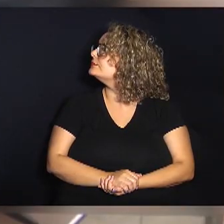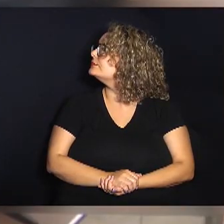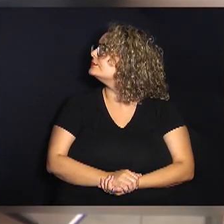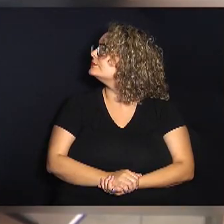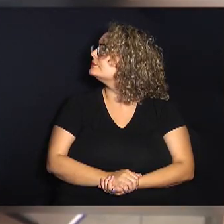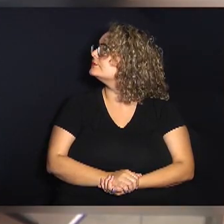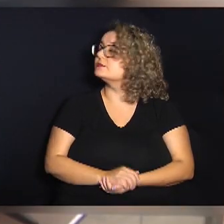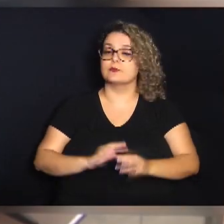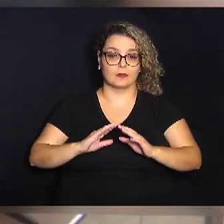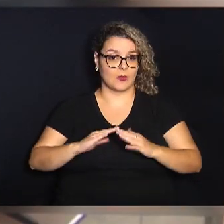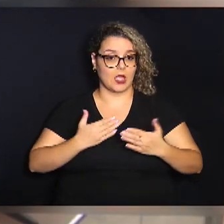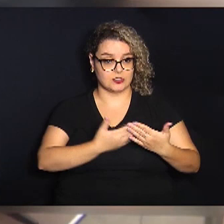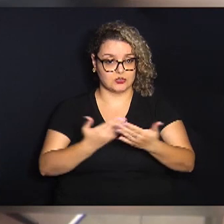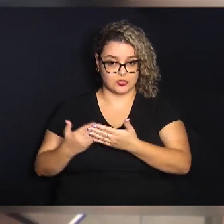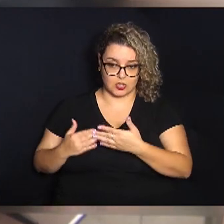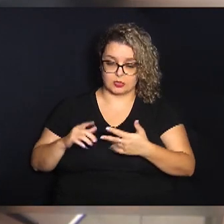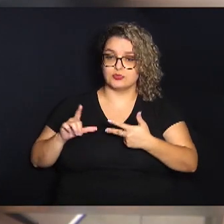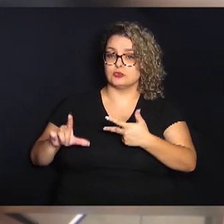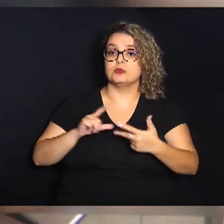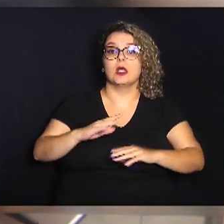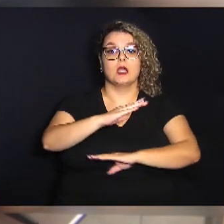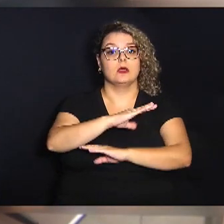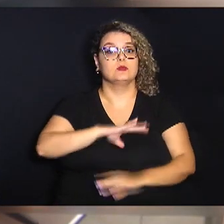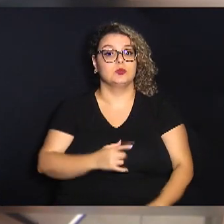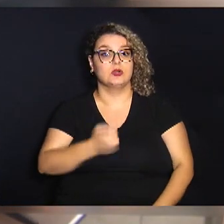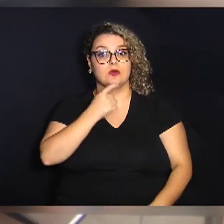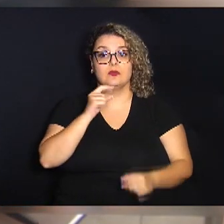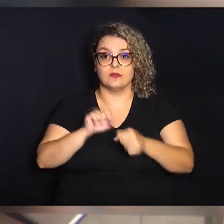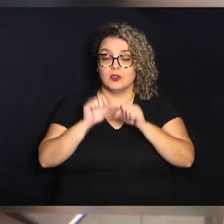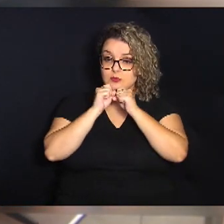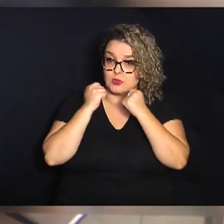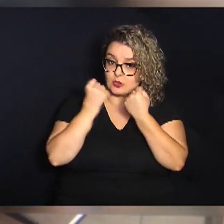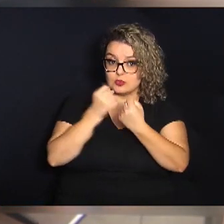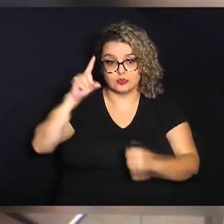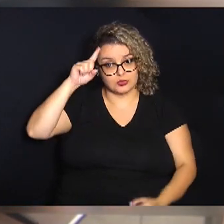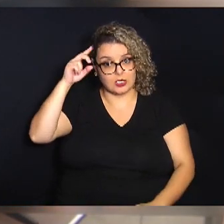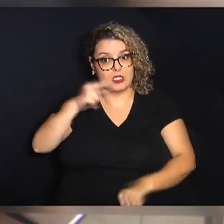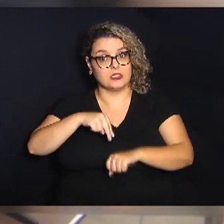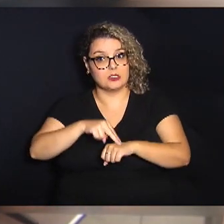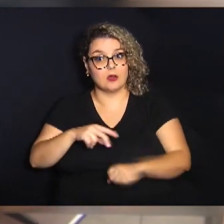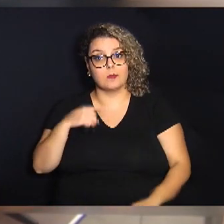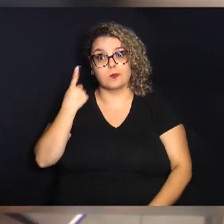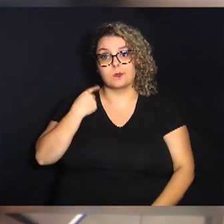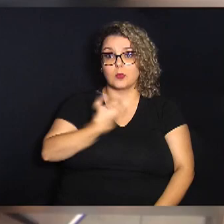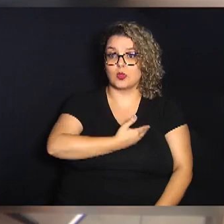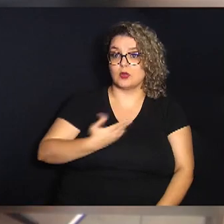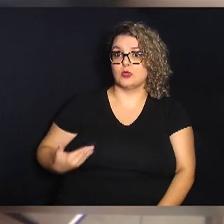A Escola do Legislativo da Câmara de Campinas realizou um seminário sobre o Dia Nacional da Advocacia Pública